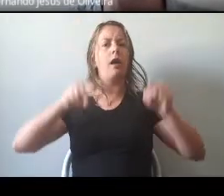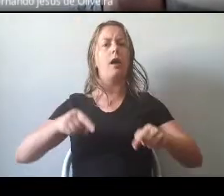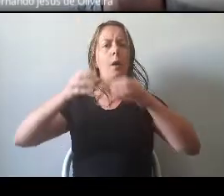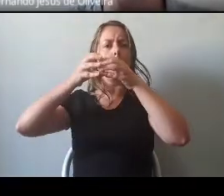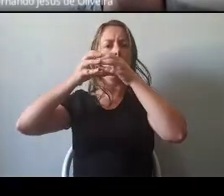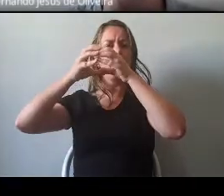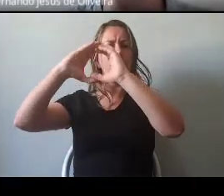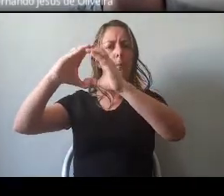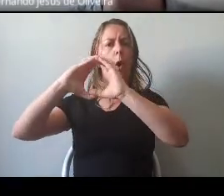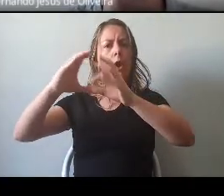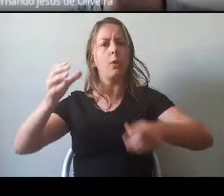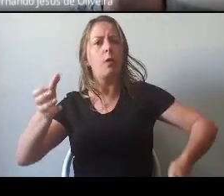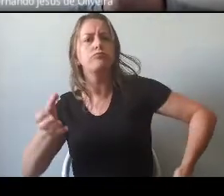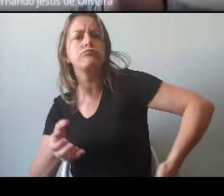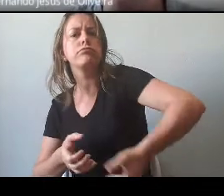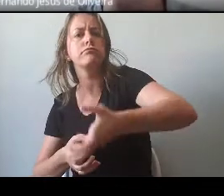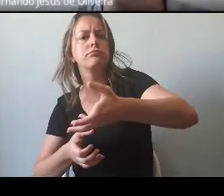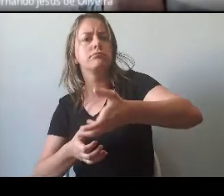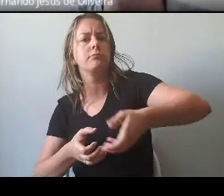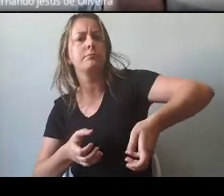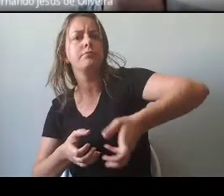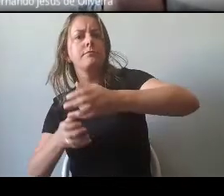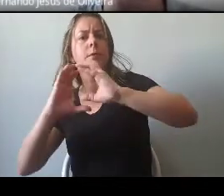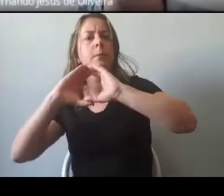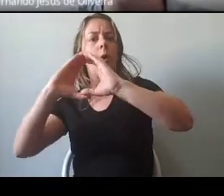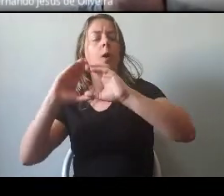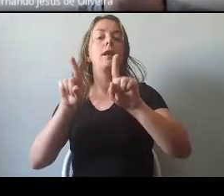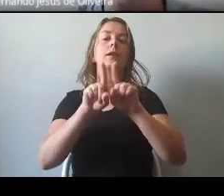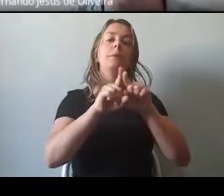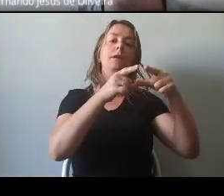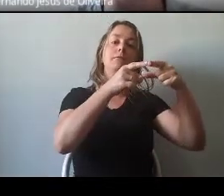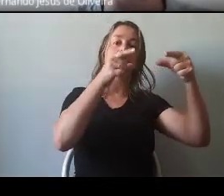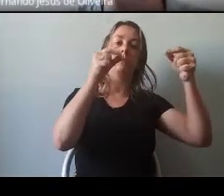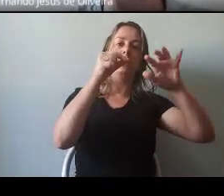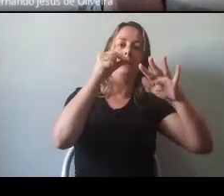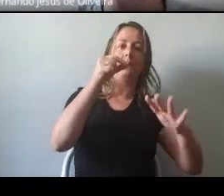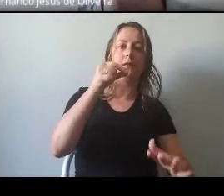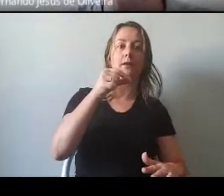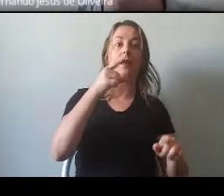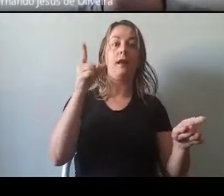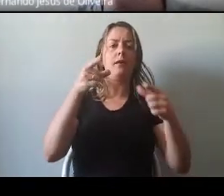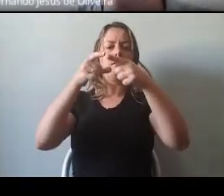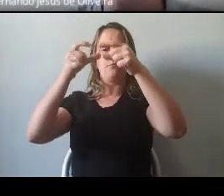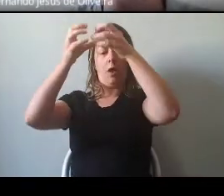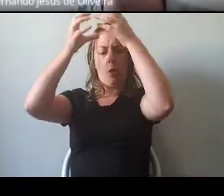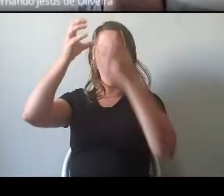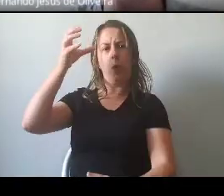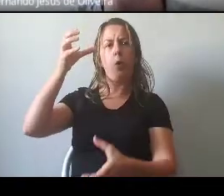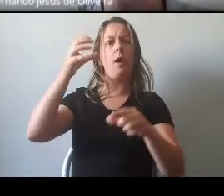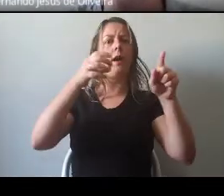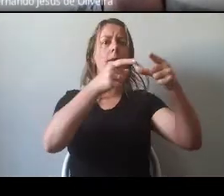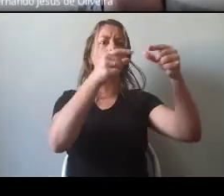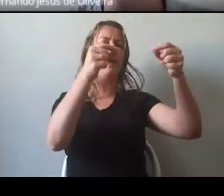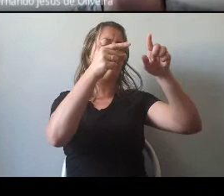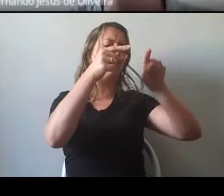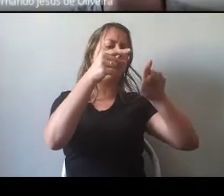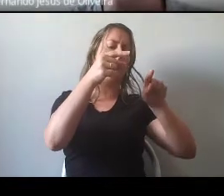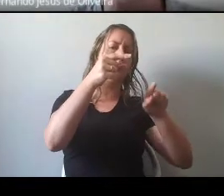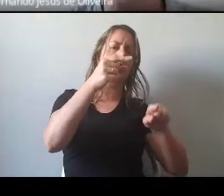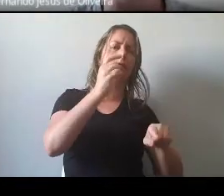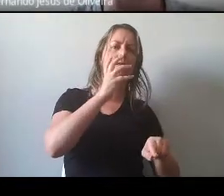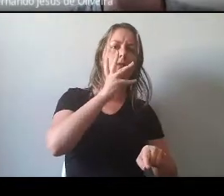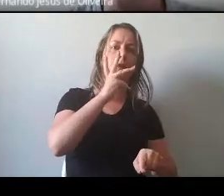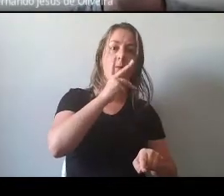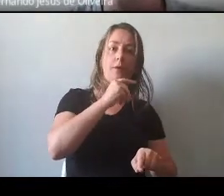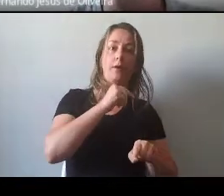a bola de boliche e as penas. As penas demoram mais a cair por causa da resistência do ar que a pessoa está